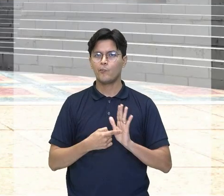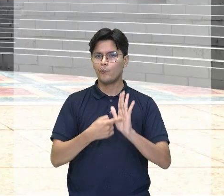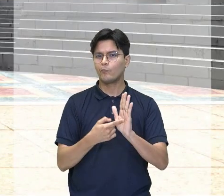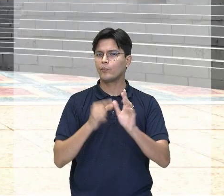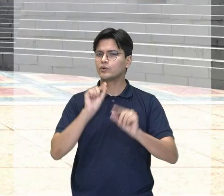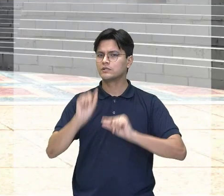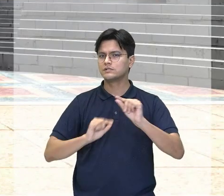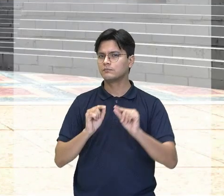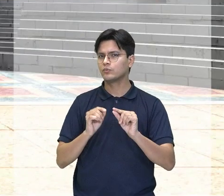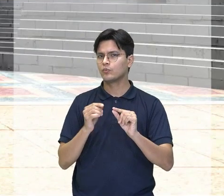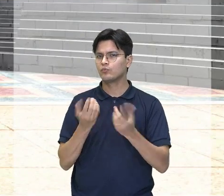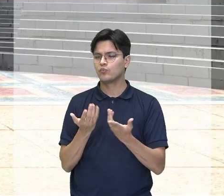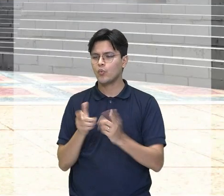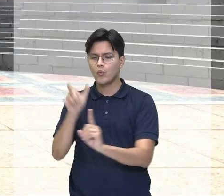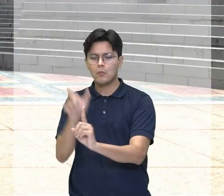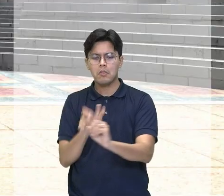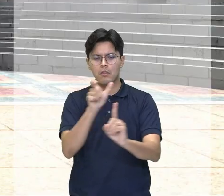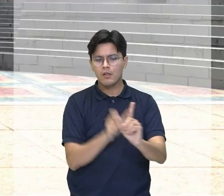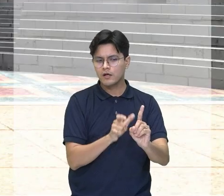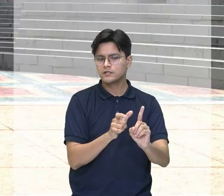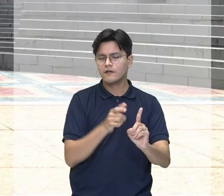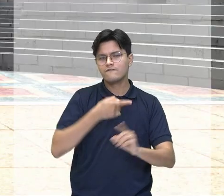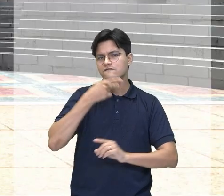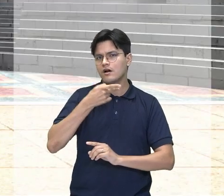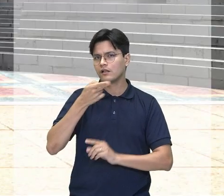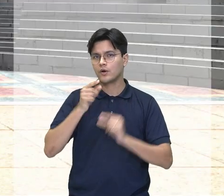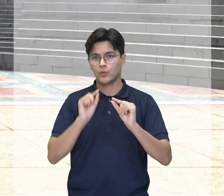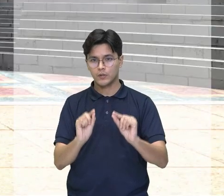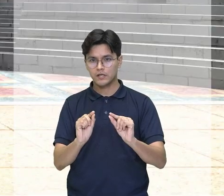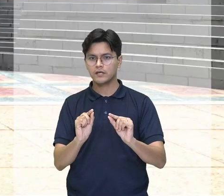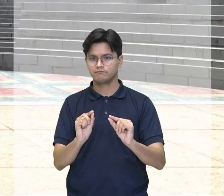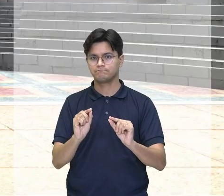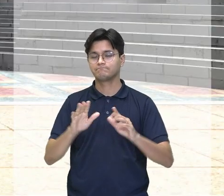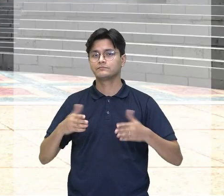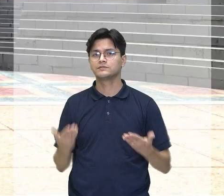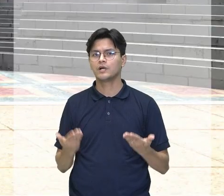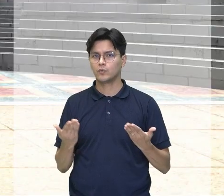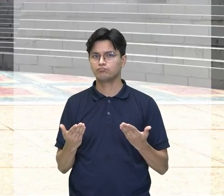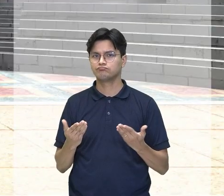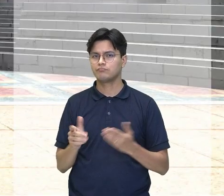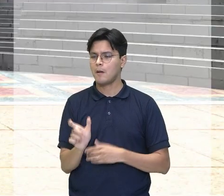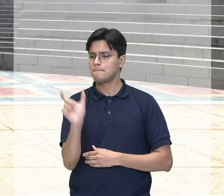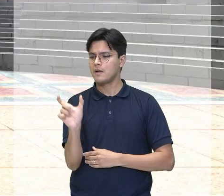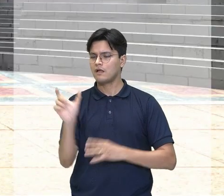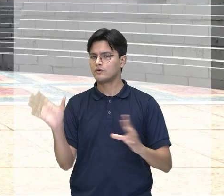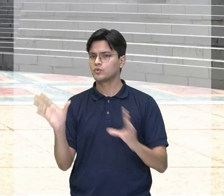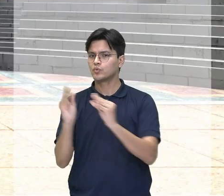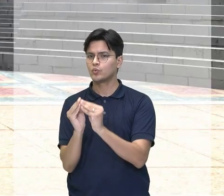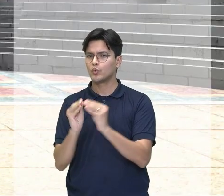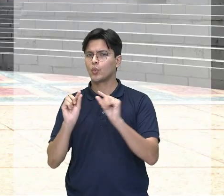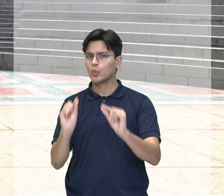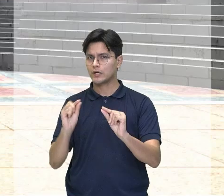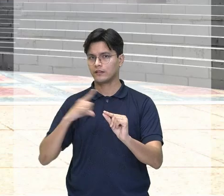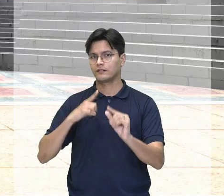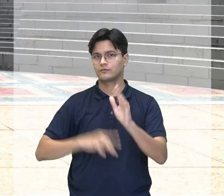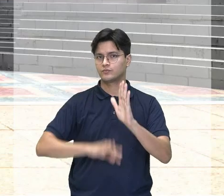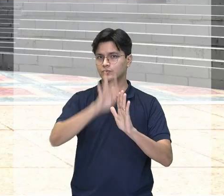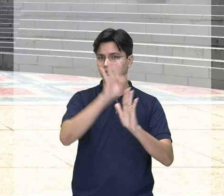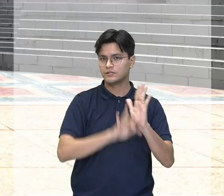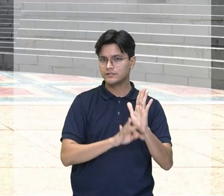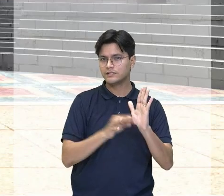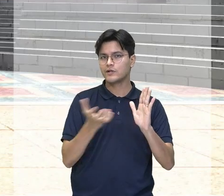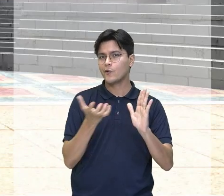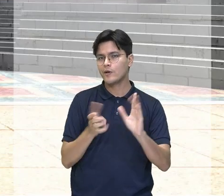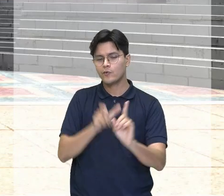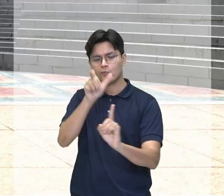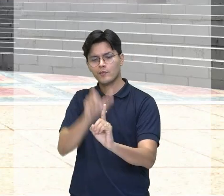movimentar a rubrica de movimento. O que é a rubrica, né? Nós temos um texto e aí eu sou o autor desse texto e eu quero que o personagem fulano de